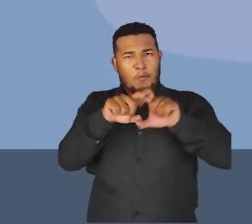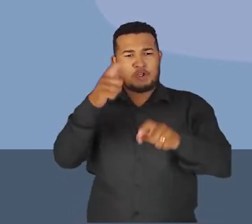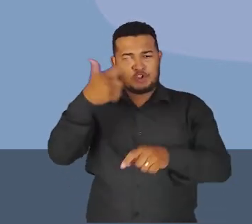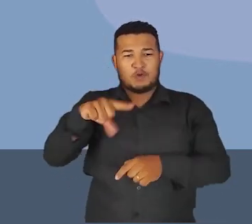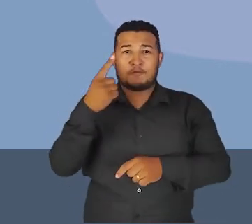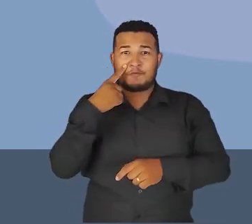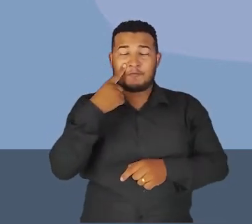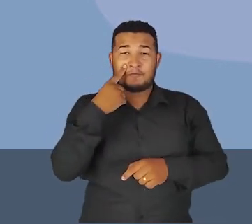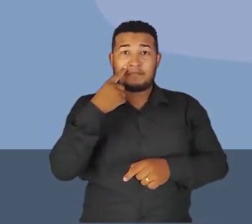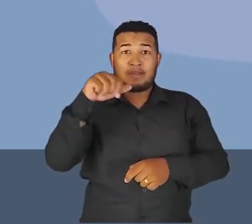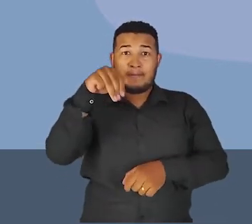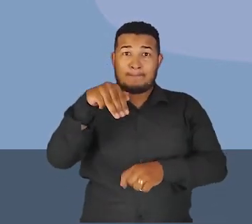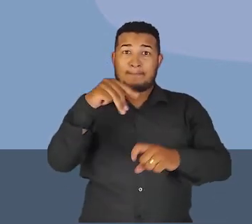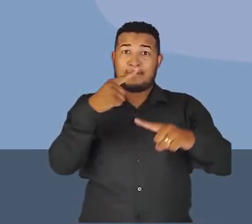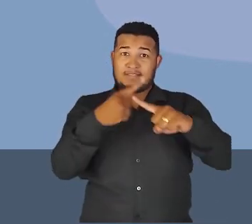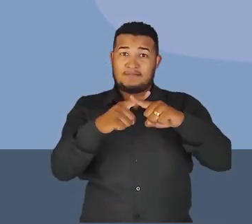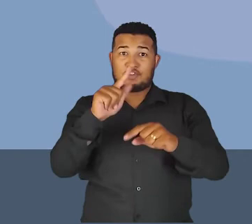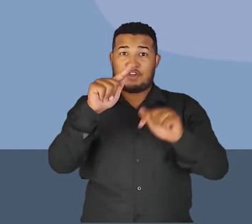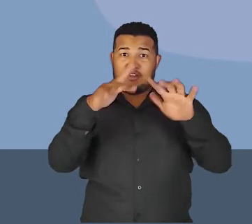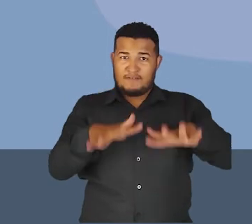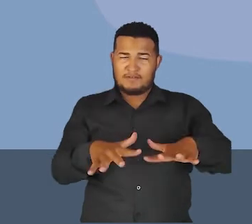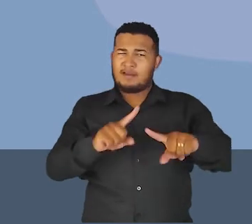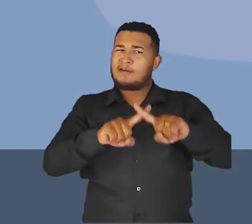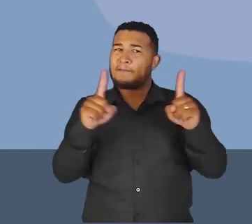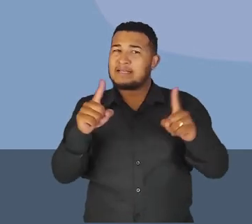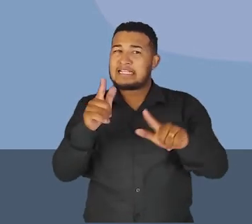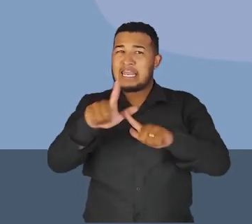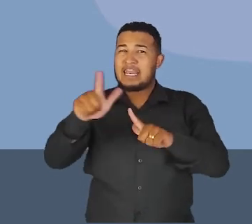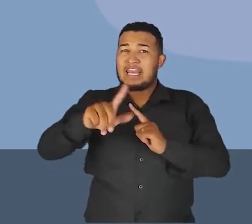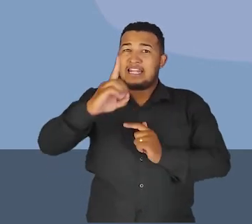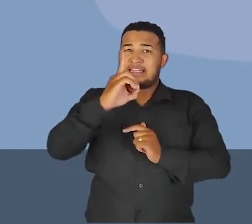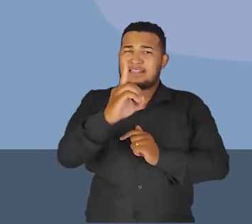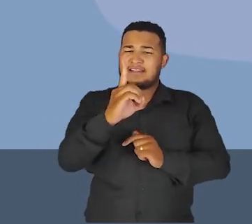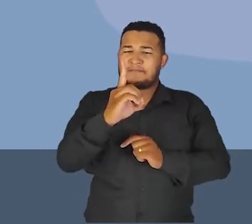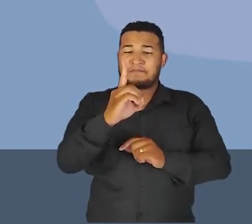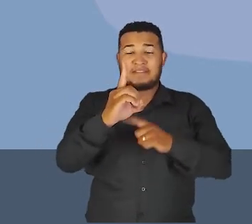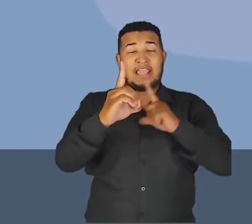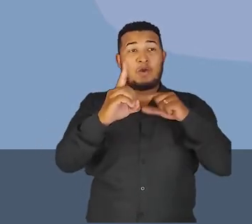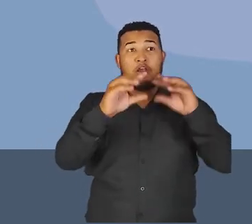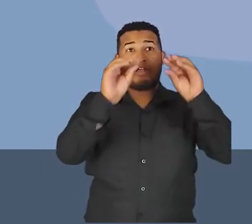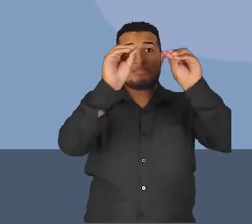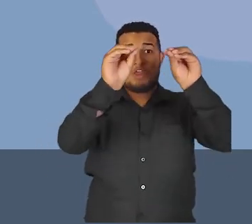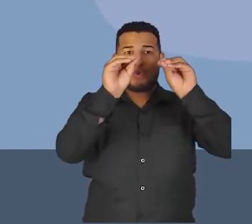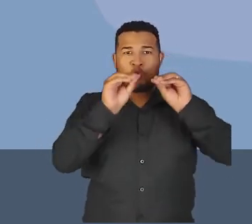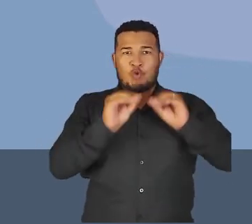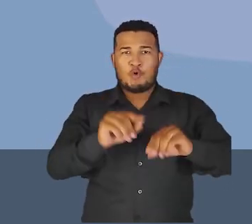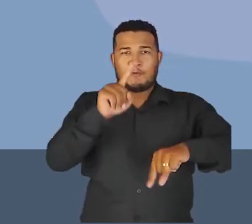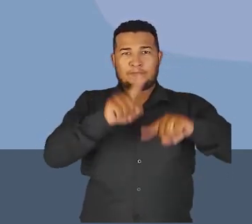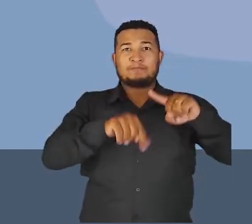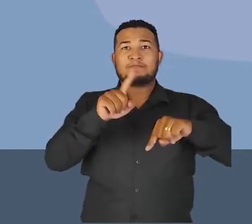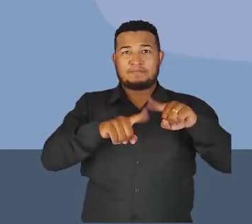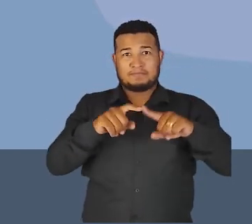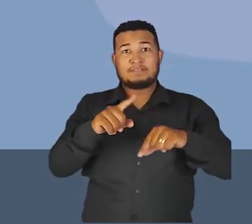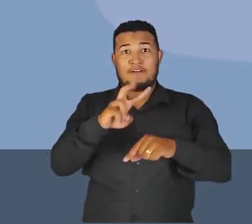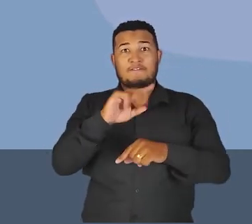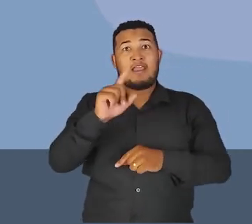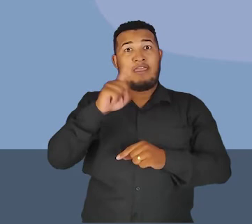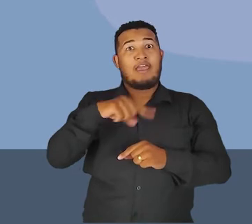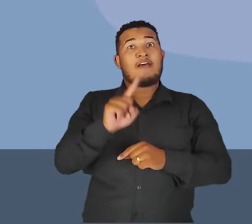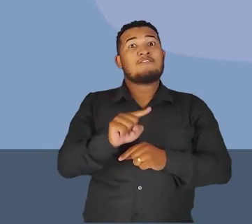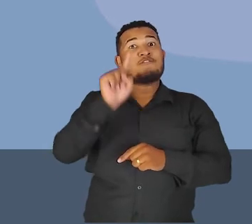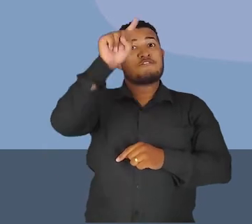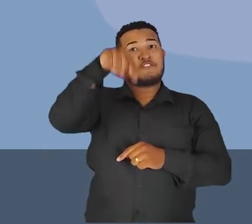ó, massa vezes gravidade, só que a letra D, que é o deslocamento deste objeto que vai ser na